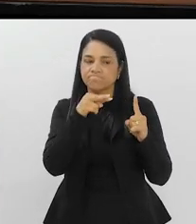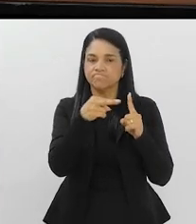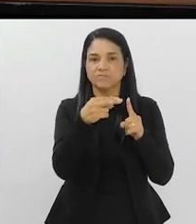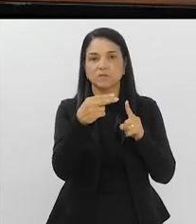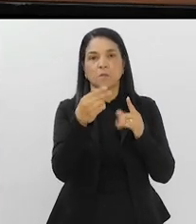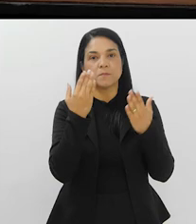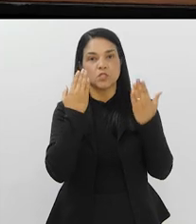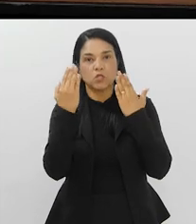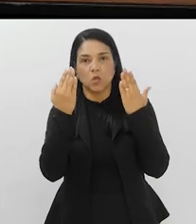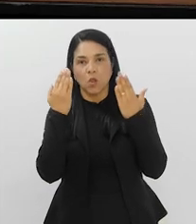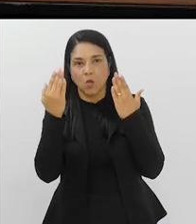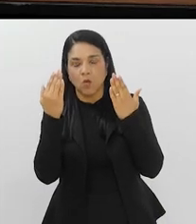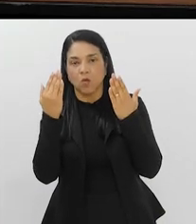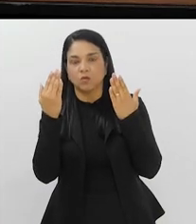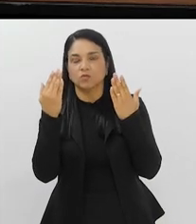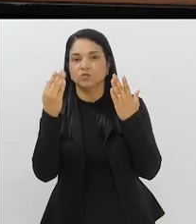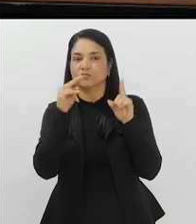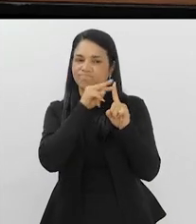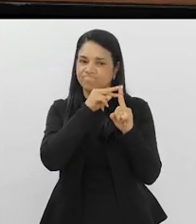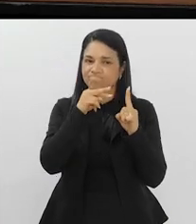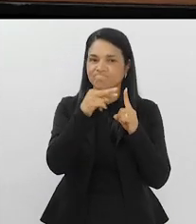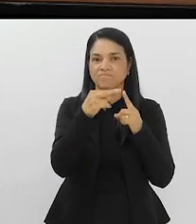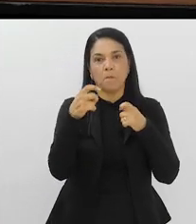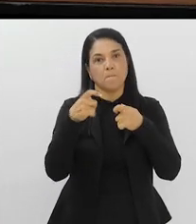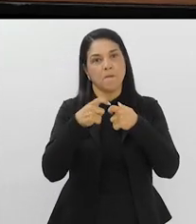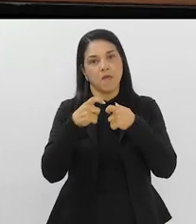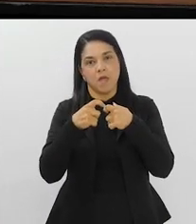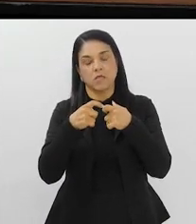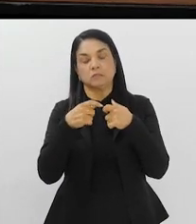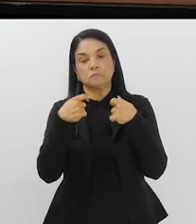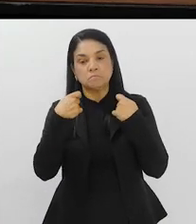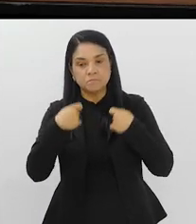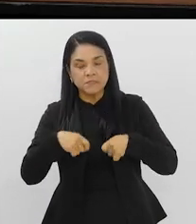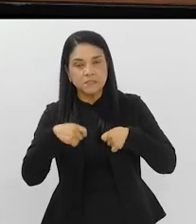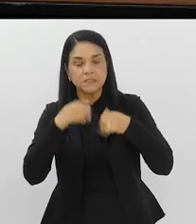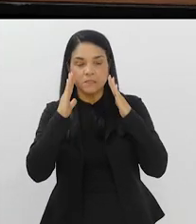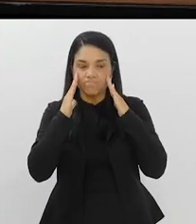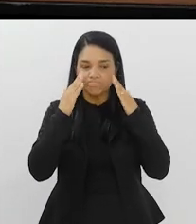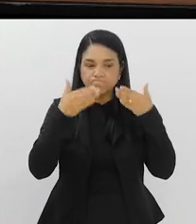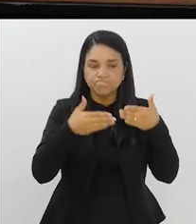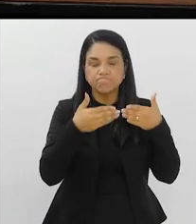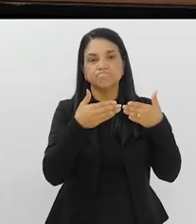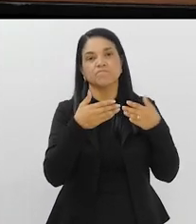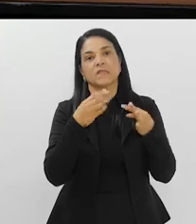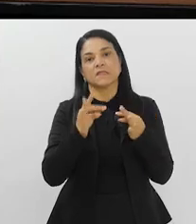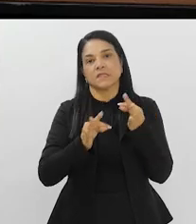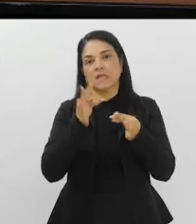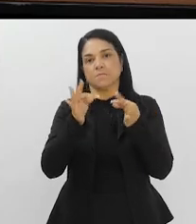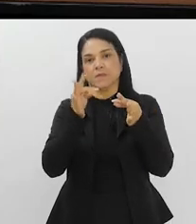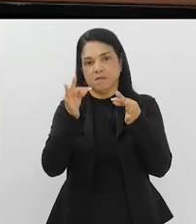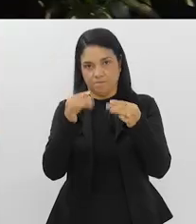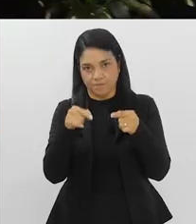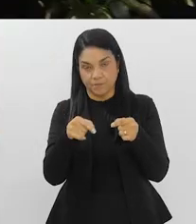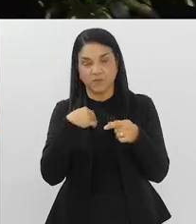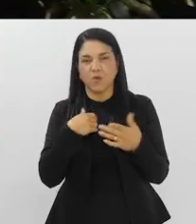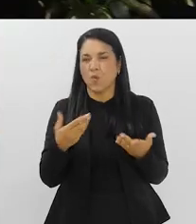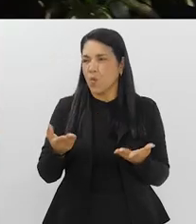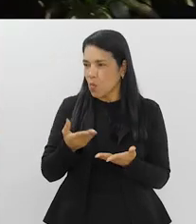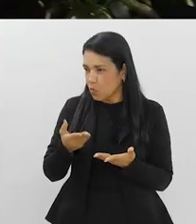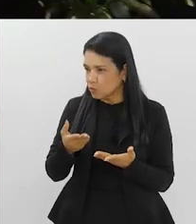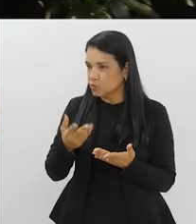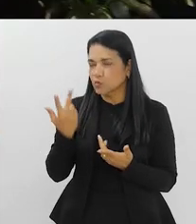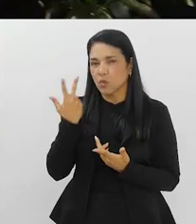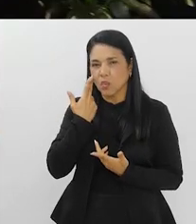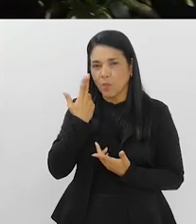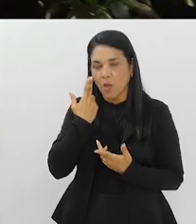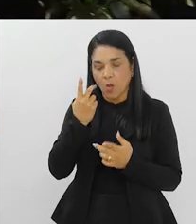vista psicológico, seja do ponto de vista médico, né, mas requer uma abordagem terapêutica. Hoje em dia é mais comum